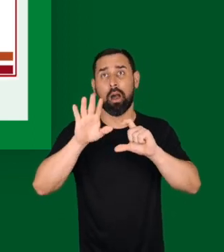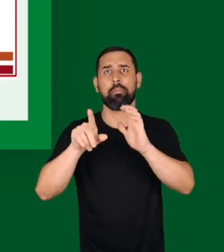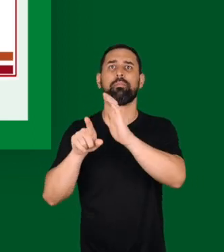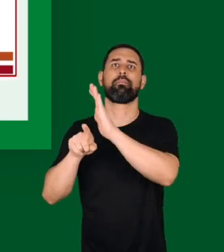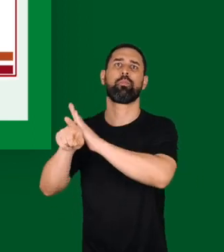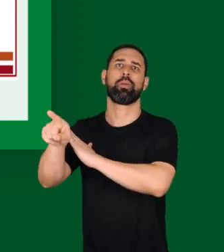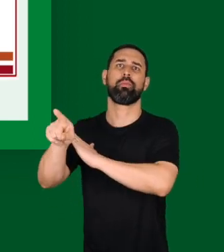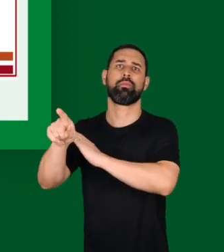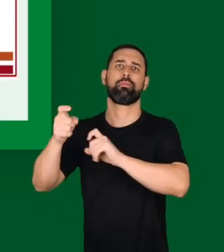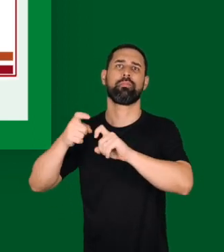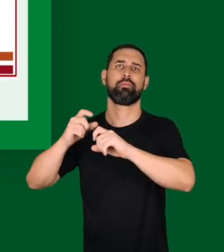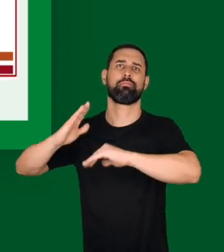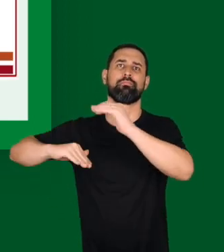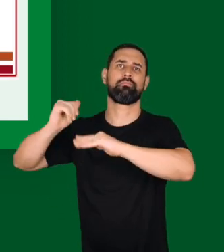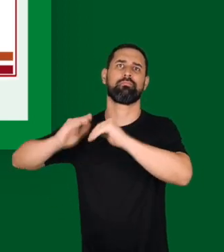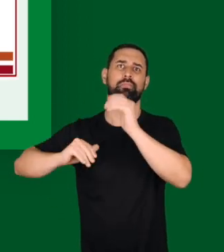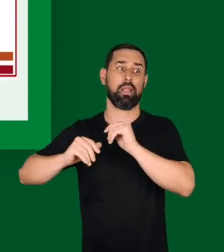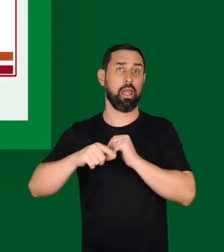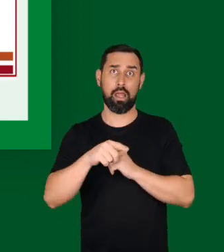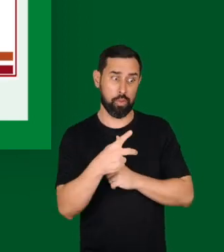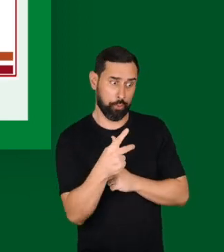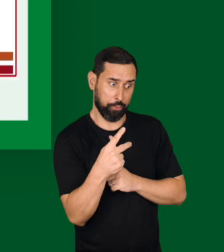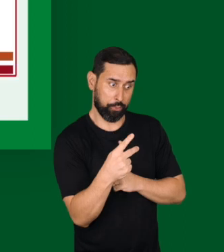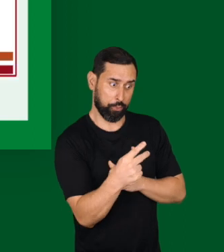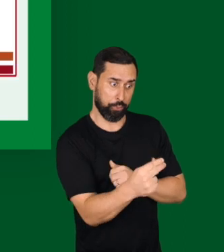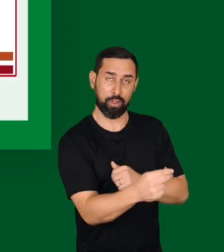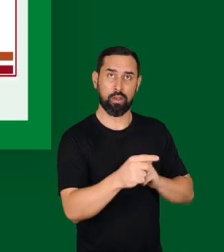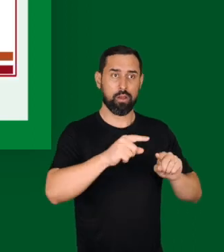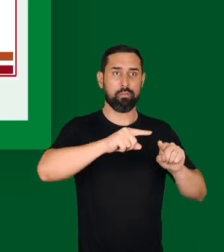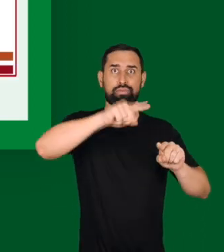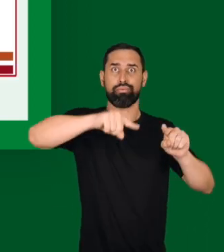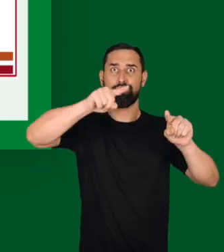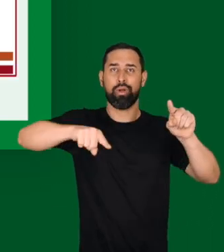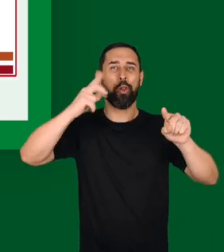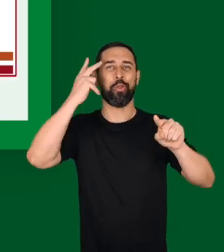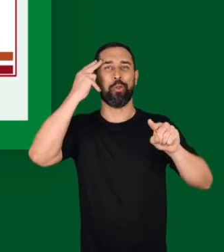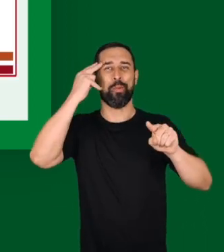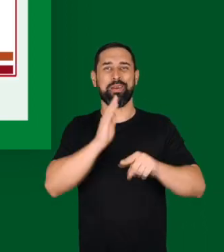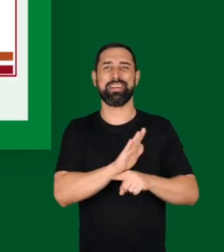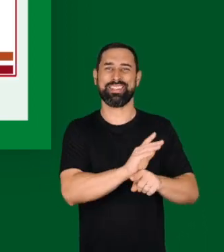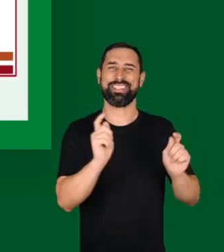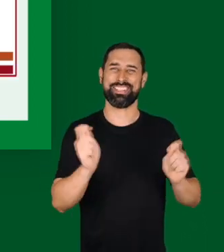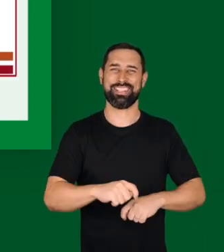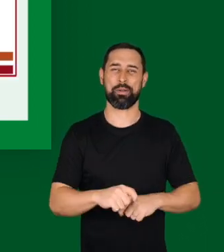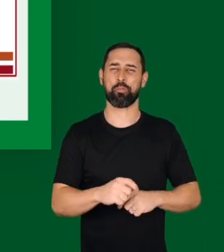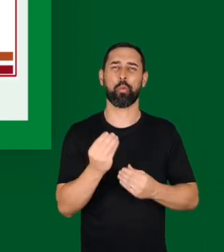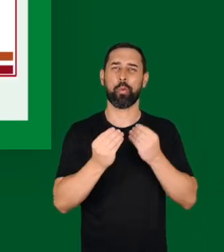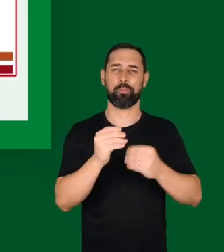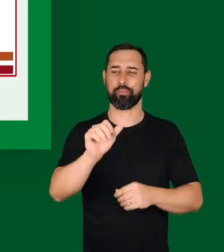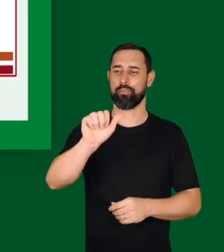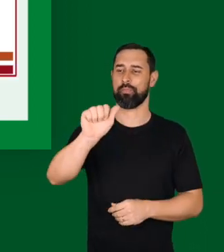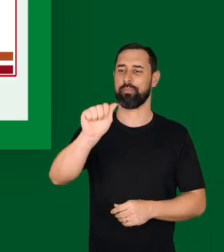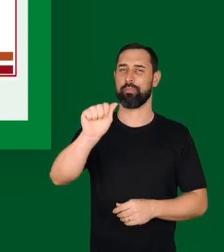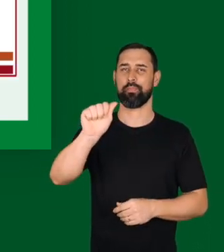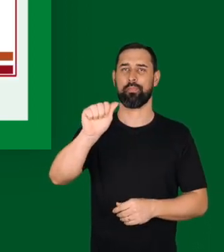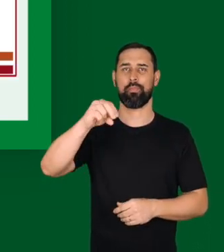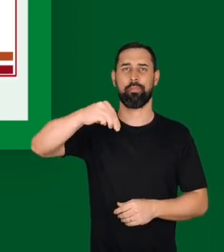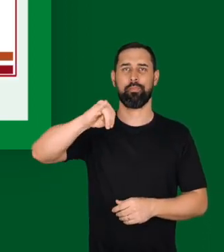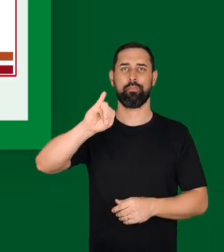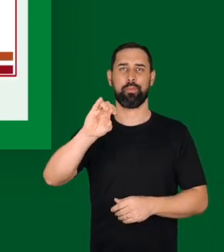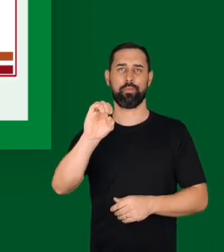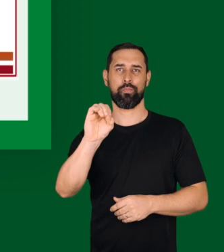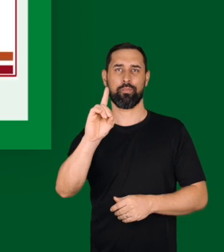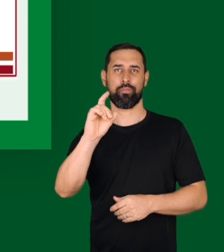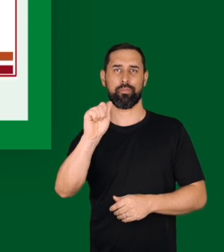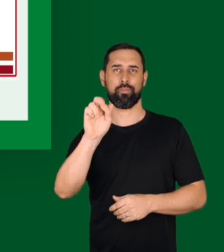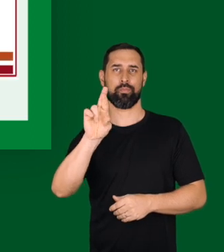especialista, porque você pode usar uma droga para tentar melhorar, diminuir esse ritmo, né? Para você reverter esse ritmo. Então você pode usar a amiodarona, que